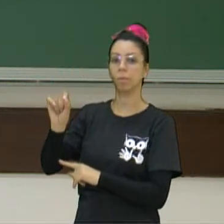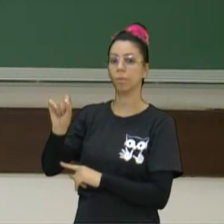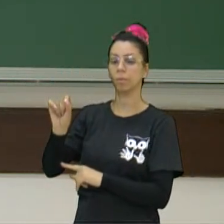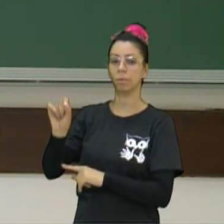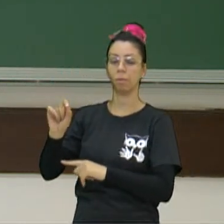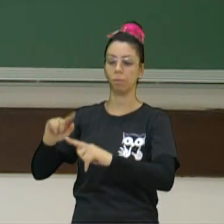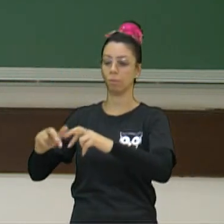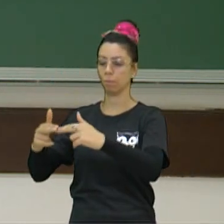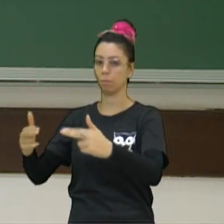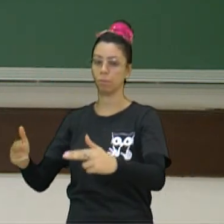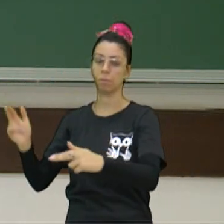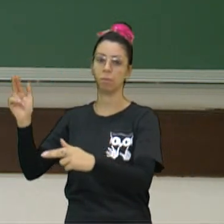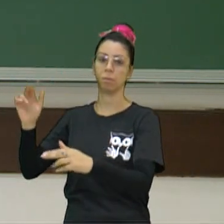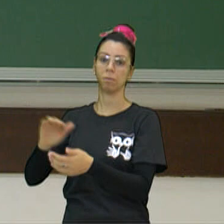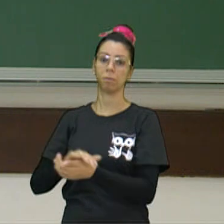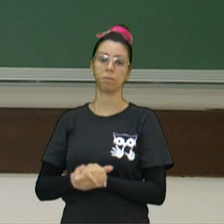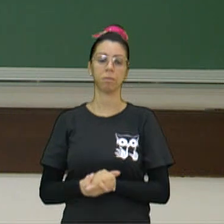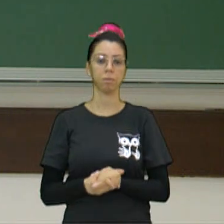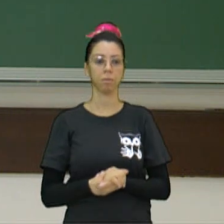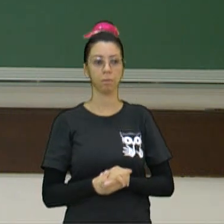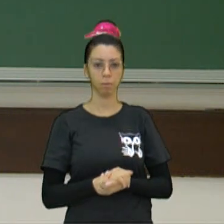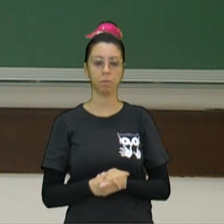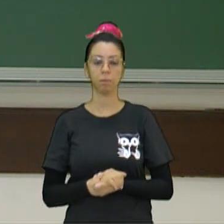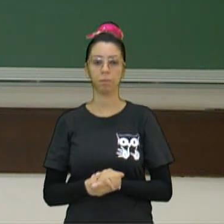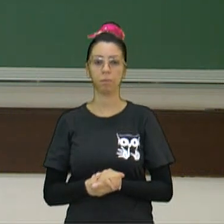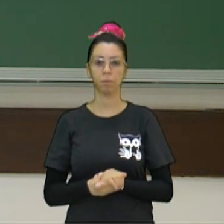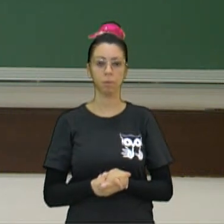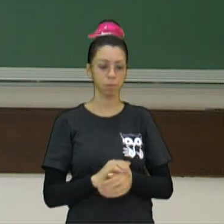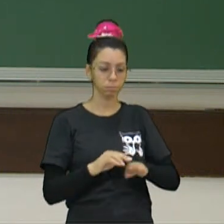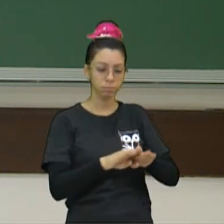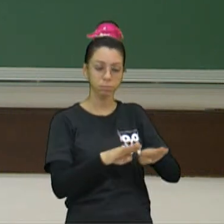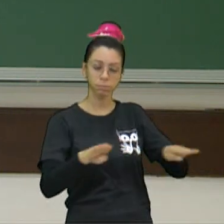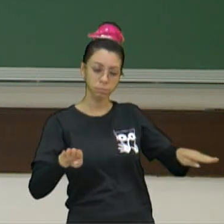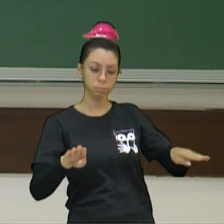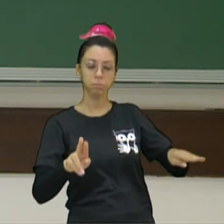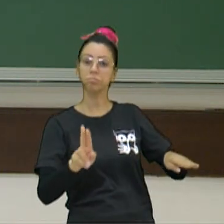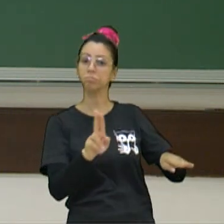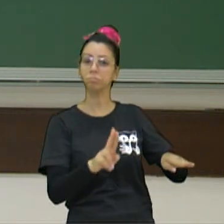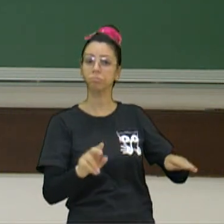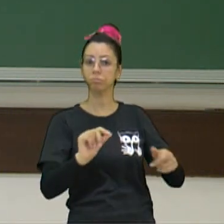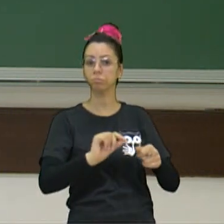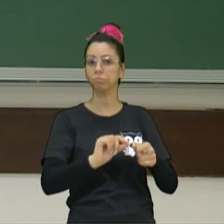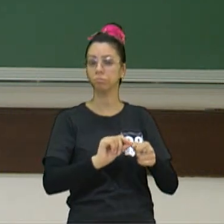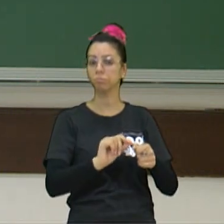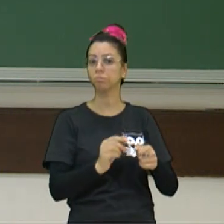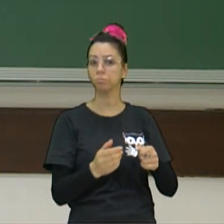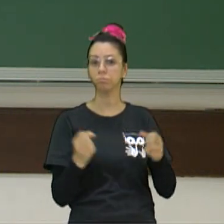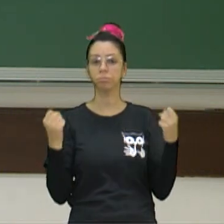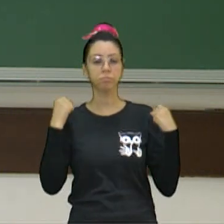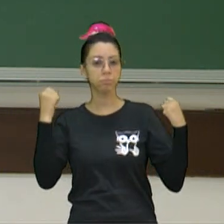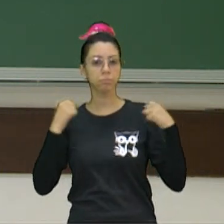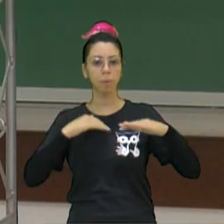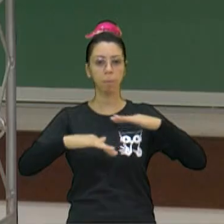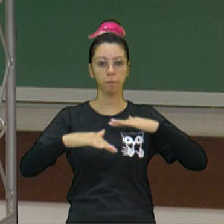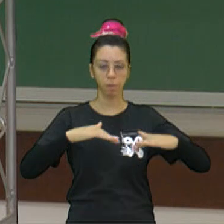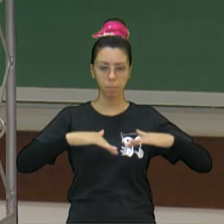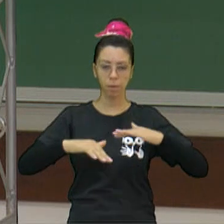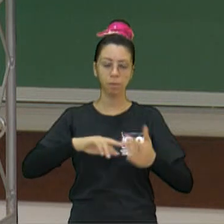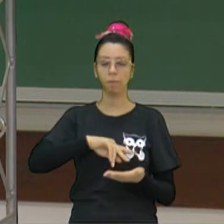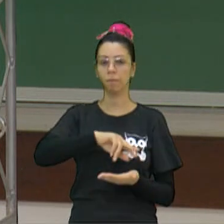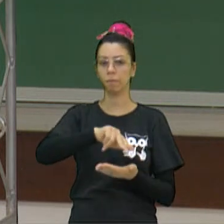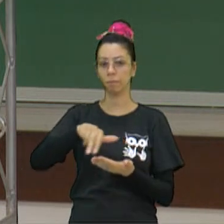em cima do equipamento. Esses equipamentos são colocados no chão e ali você realiza. Então são vários acessórios que podem estar